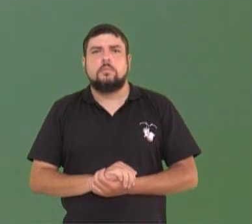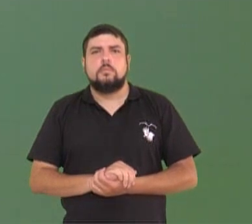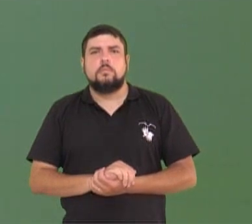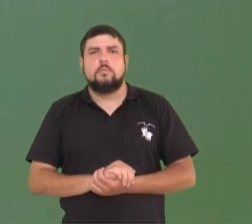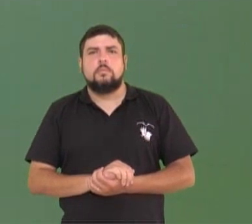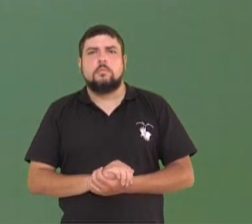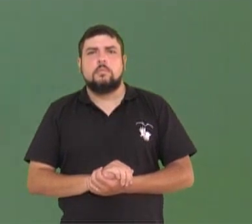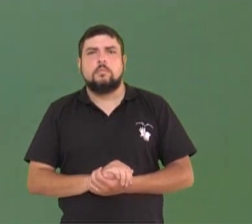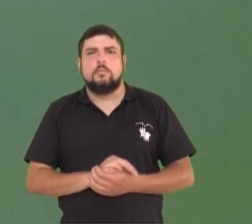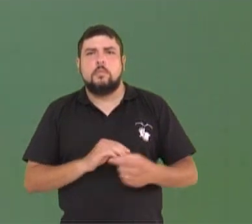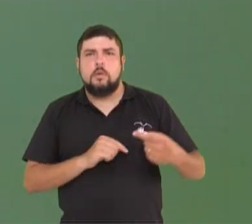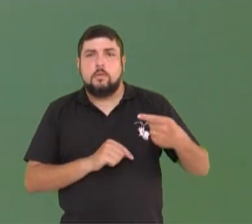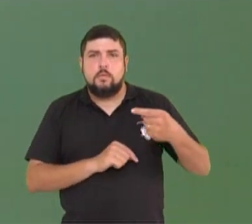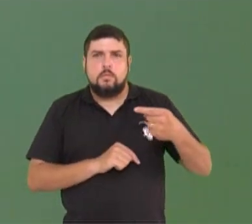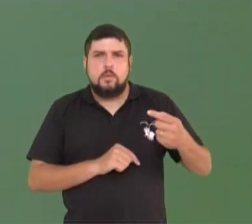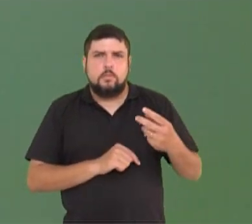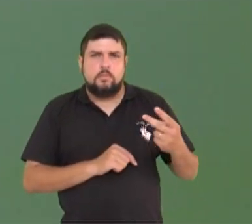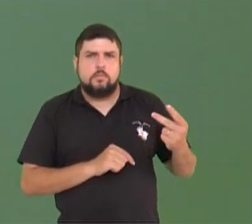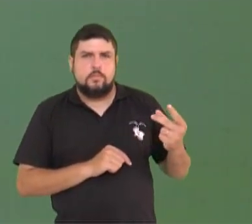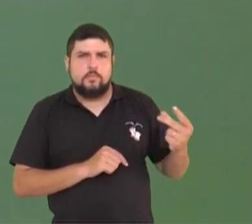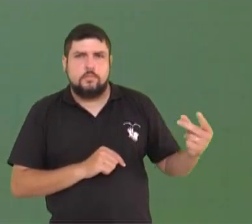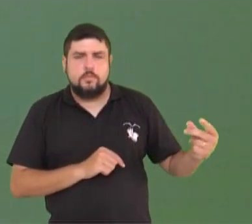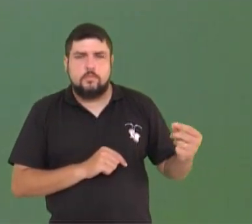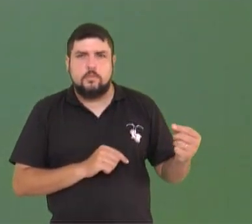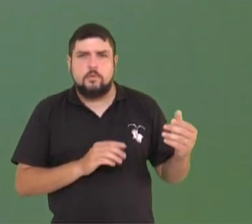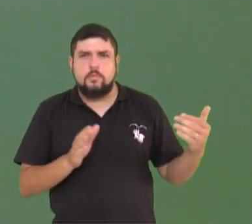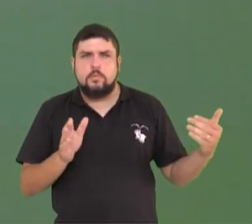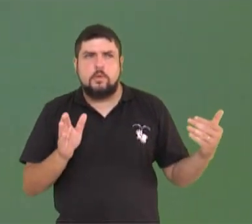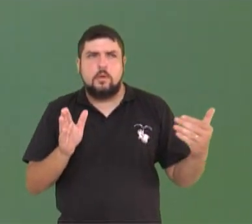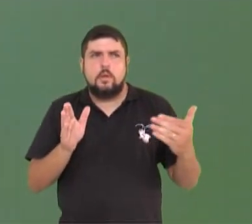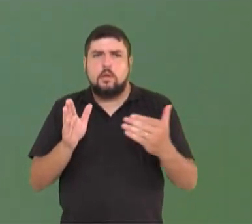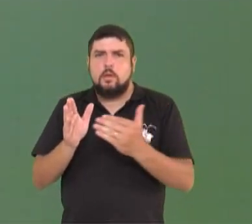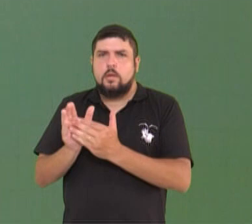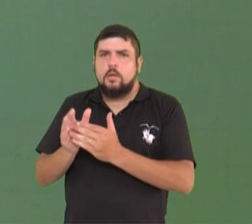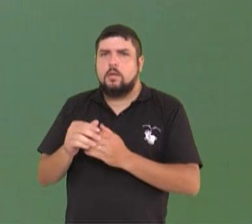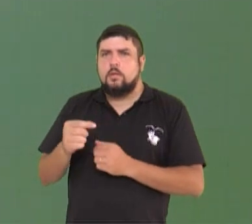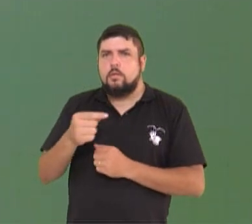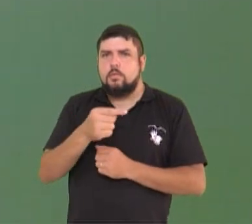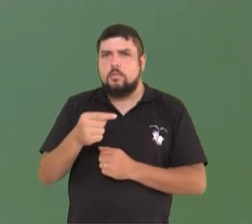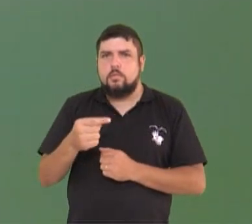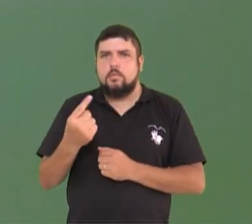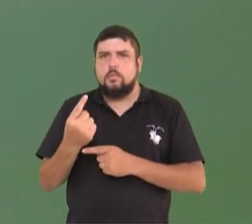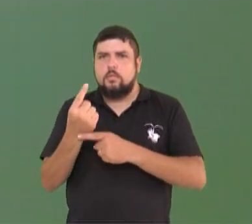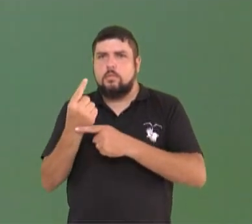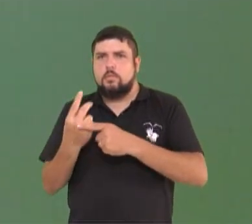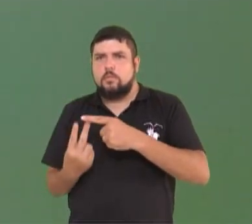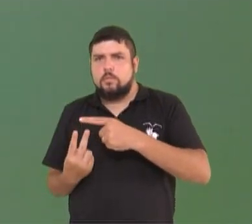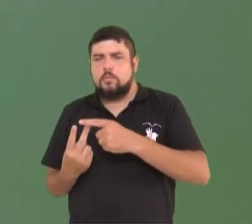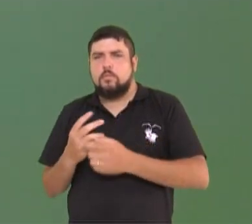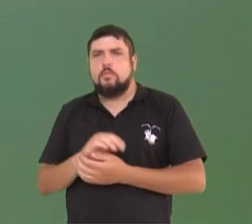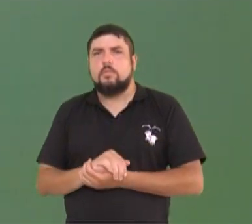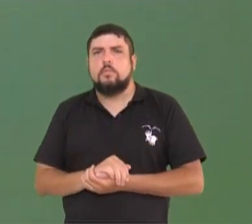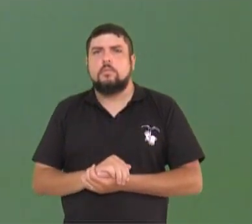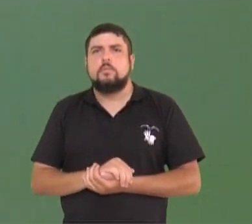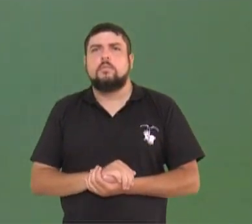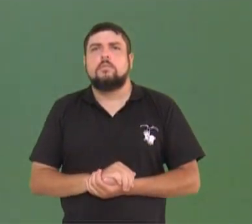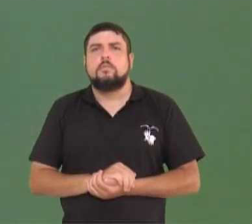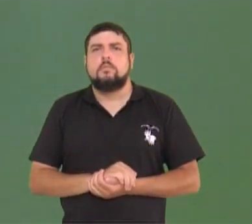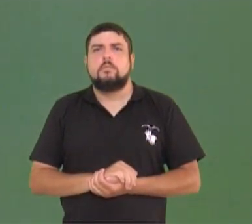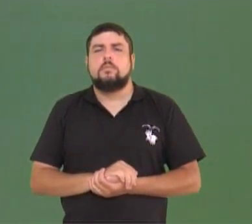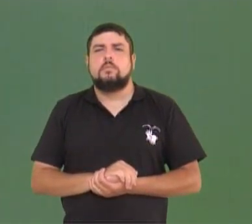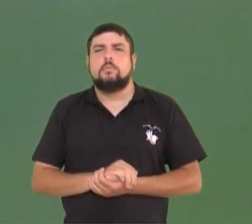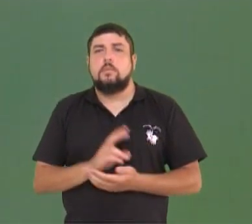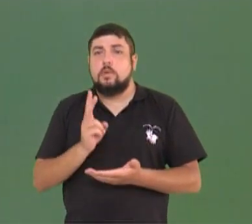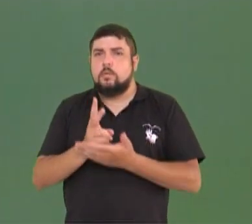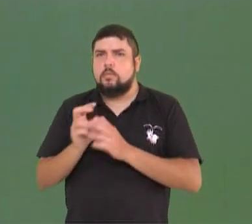até menos meio. Como eu disse, é interessante sempre colocar uma referência, coloquei ali o zero. Então, ele começa lá no menos infinito. Então, vou marcar